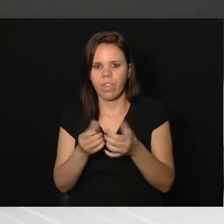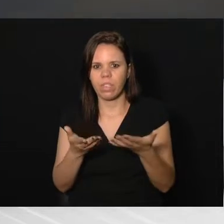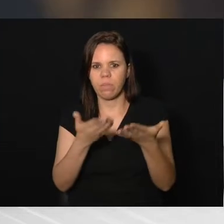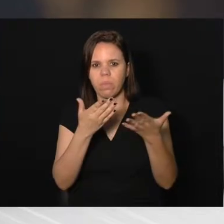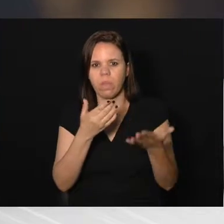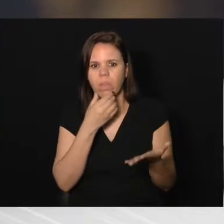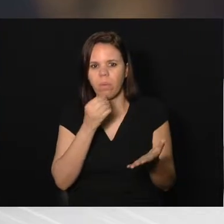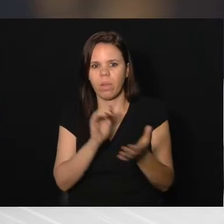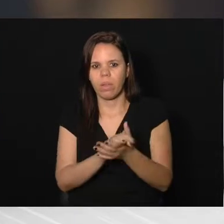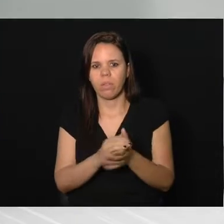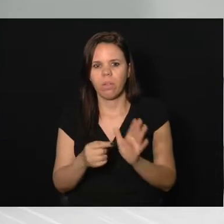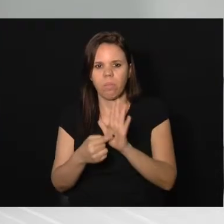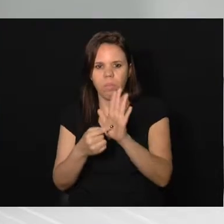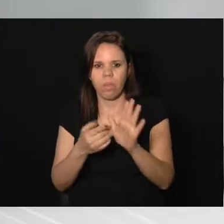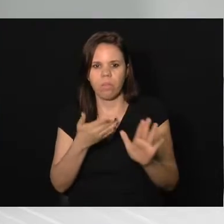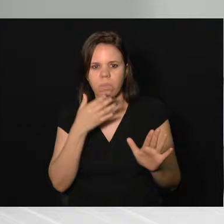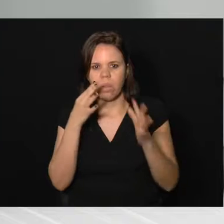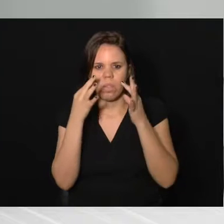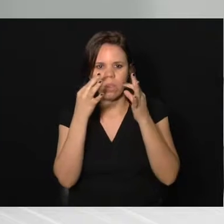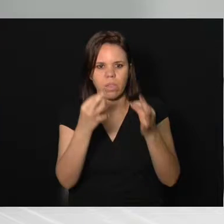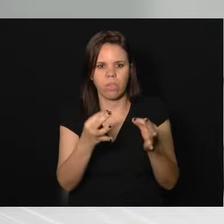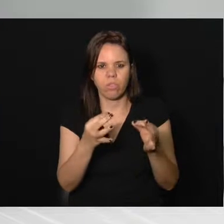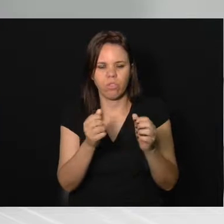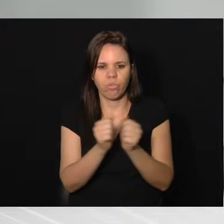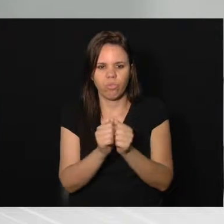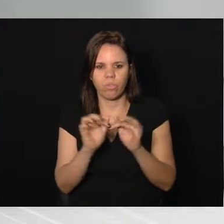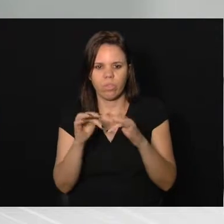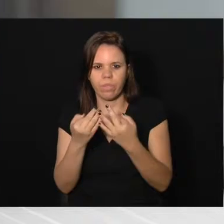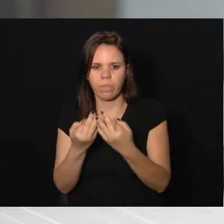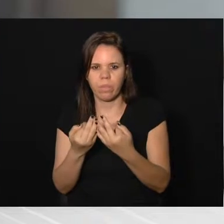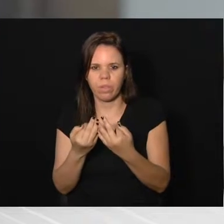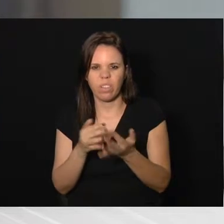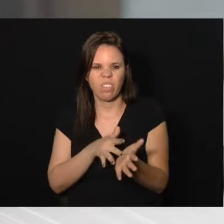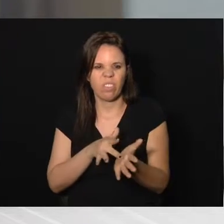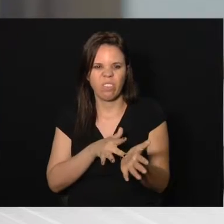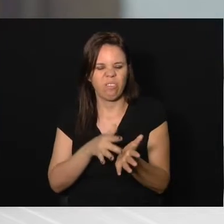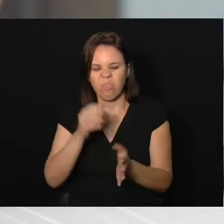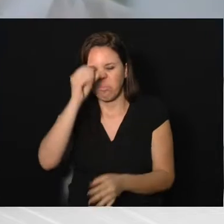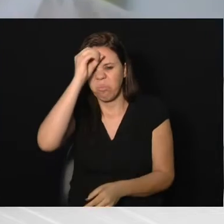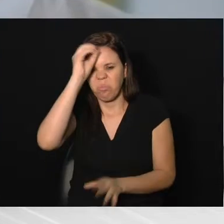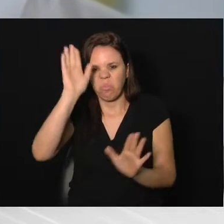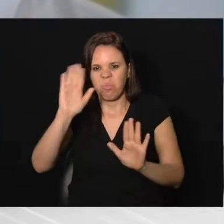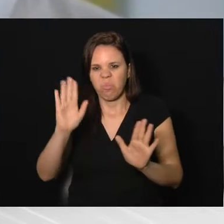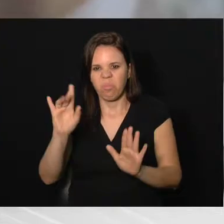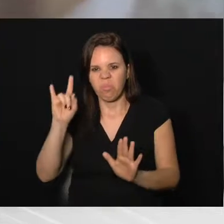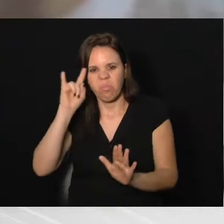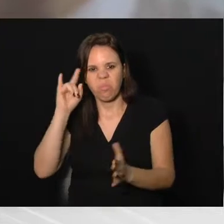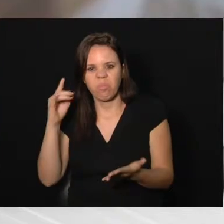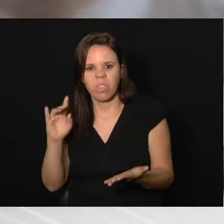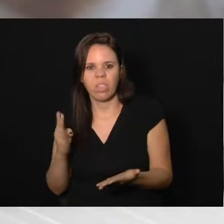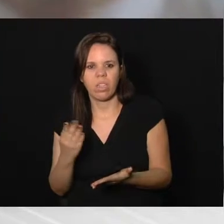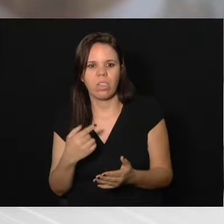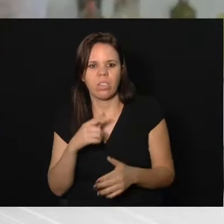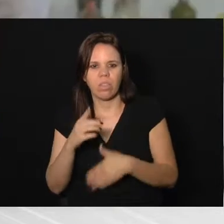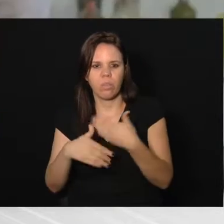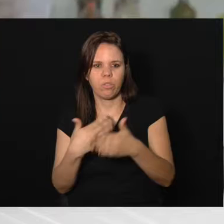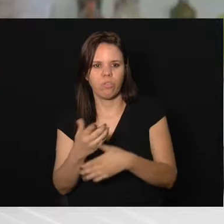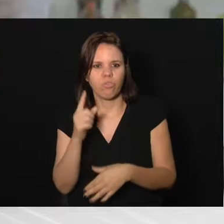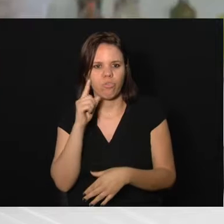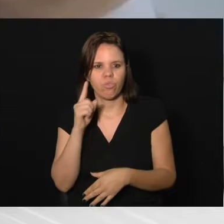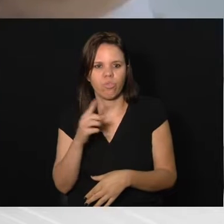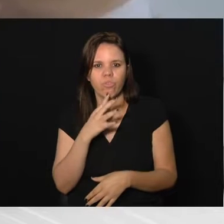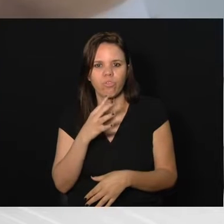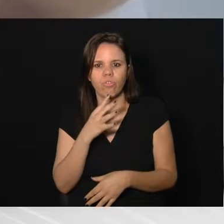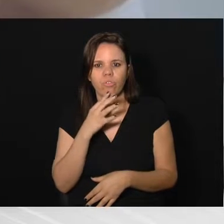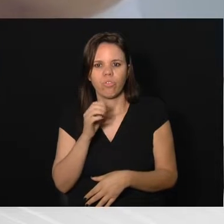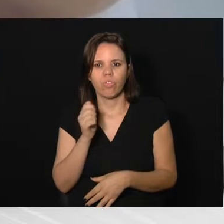marido, que se mostra mais atencioso com a família, então finge não saber do relacionamento. Um dia, Joana conhece